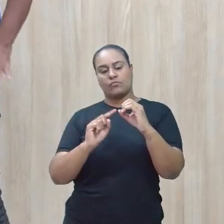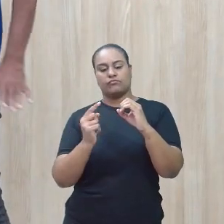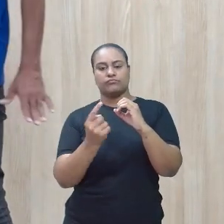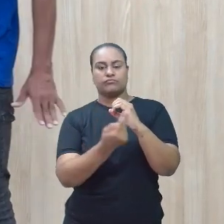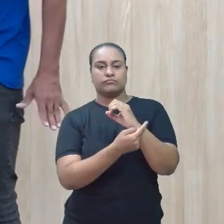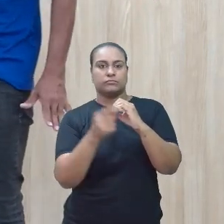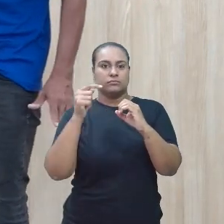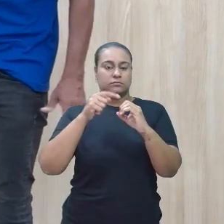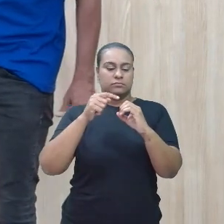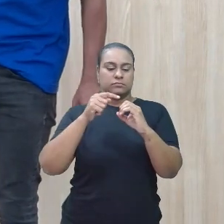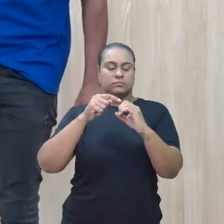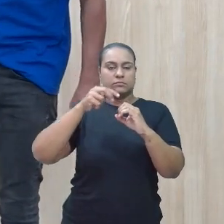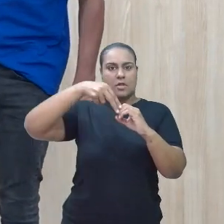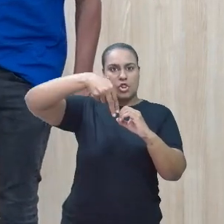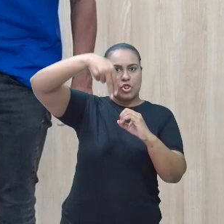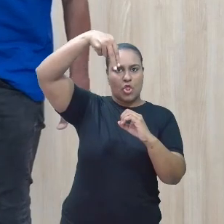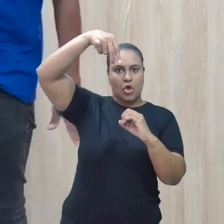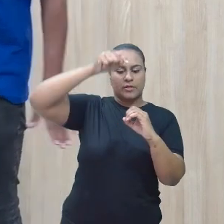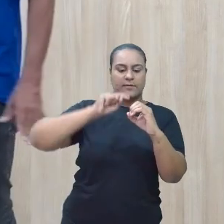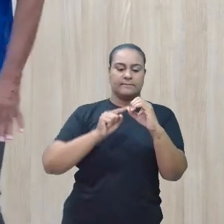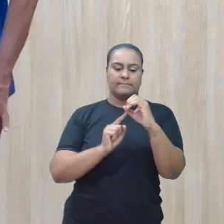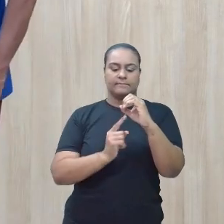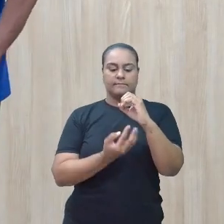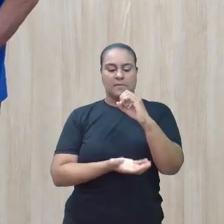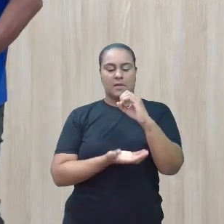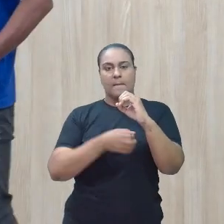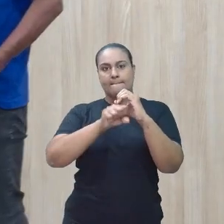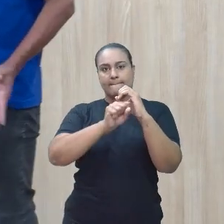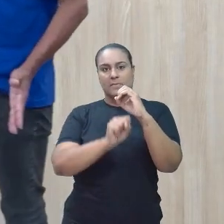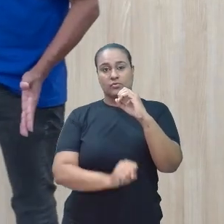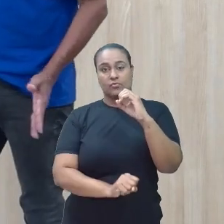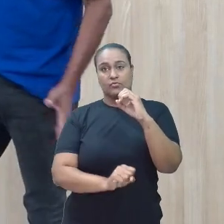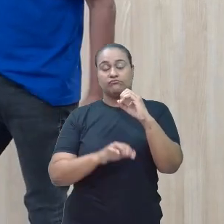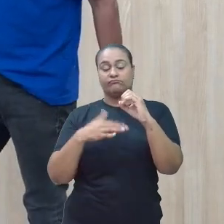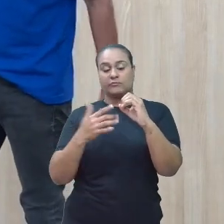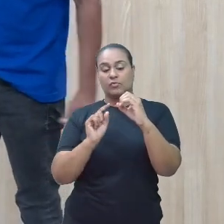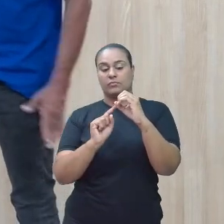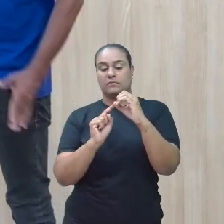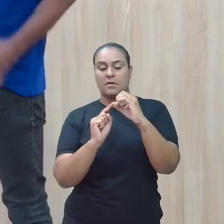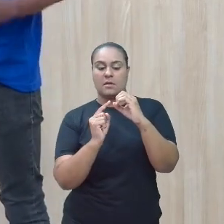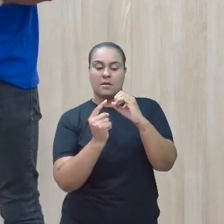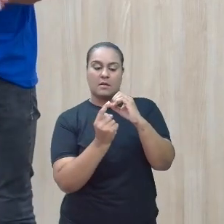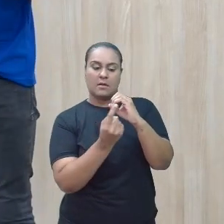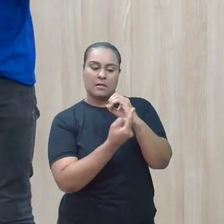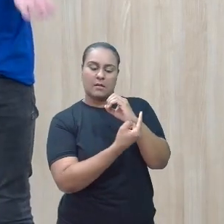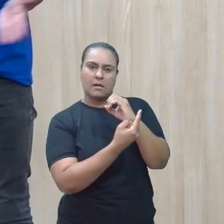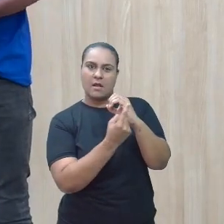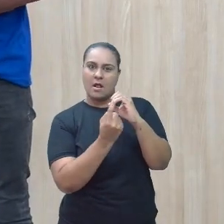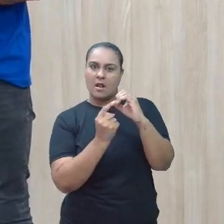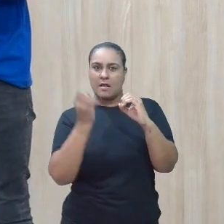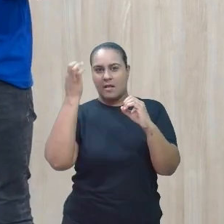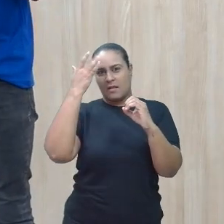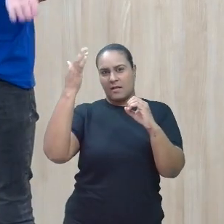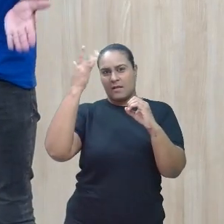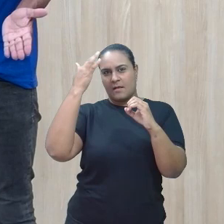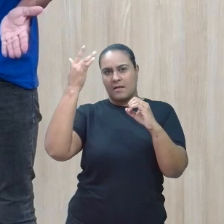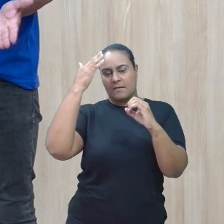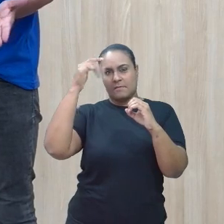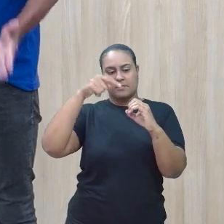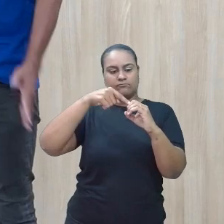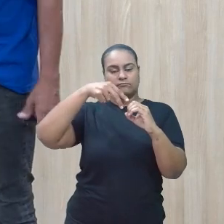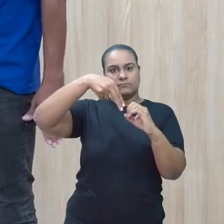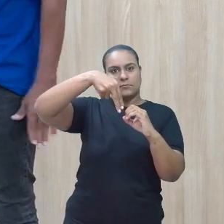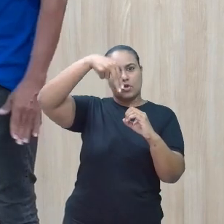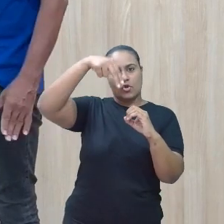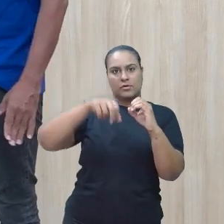embaixo é o Equador, sul, tá? A linha do Equador, como disse a vocês, é uma linha imaginária que vai dividir esses dois hemisférios